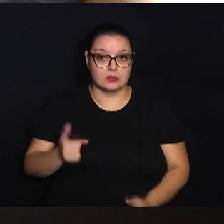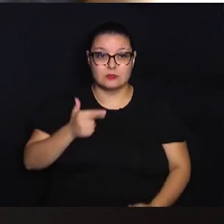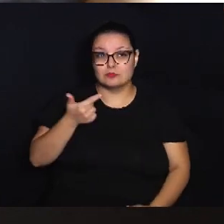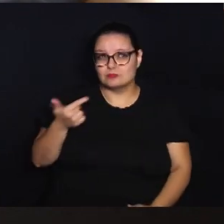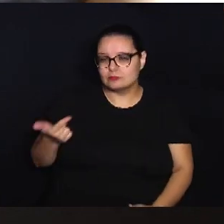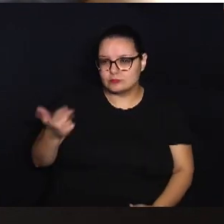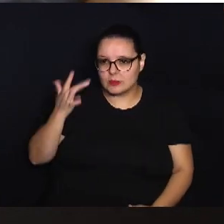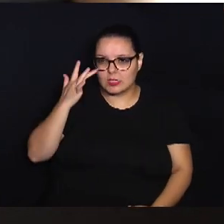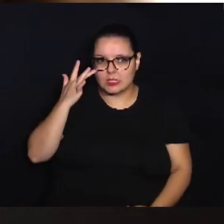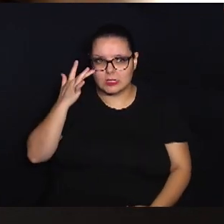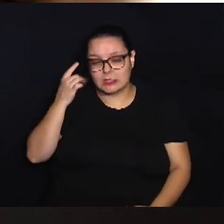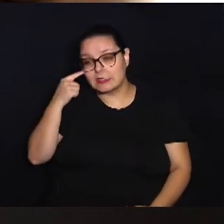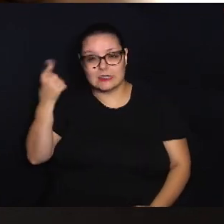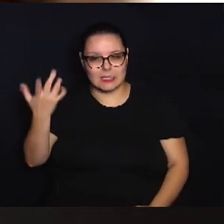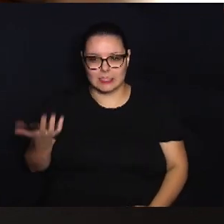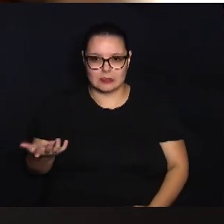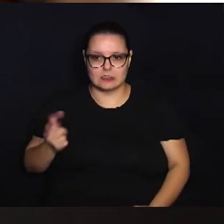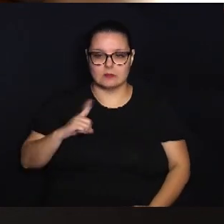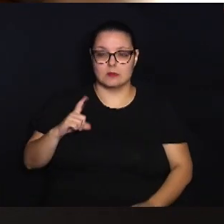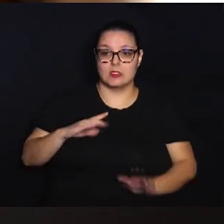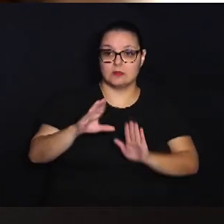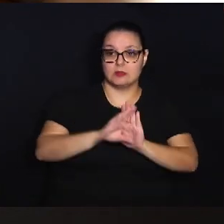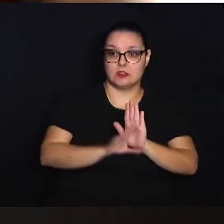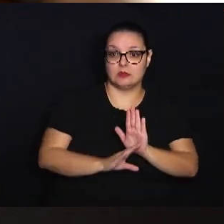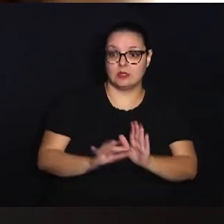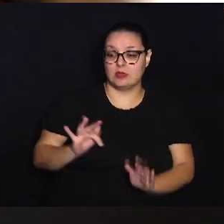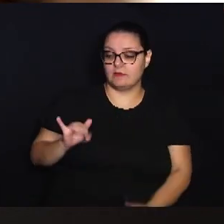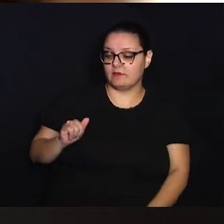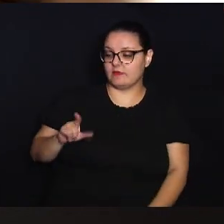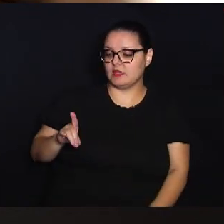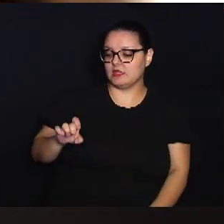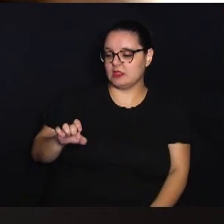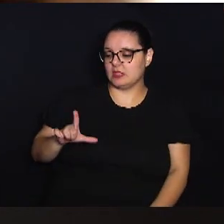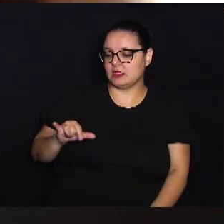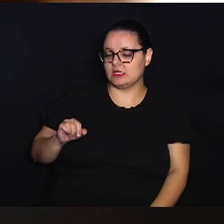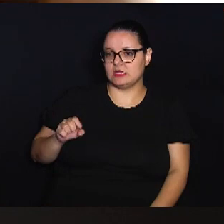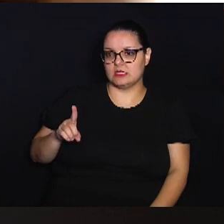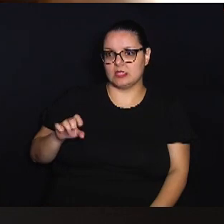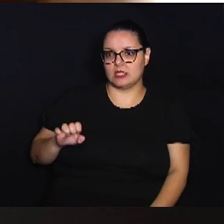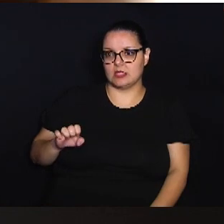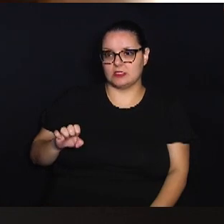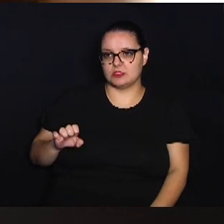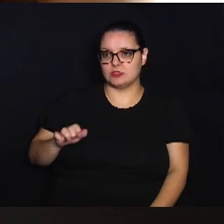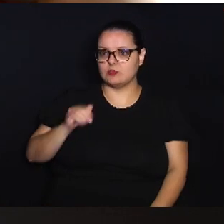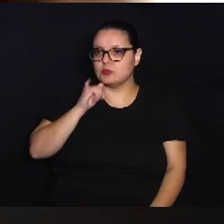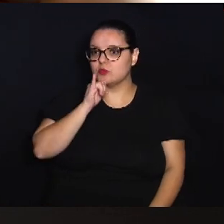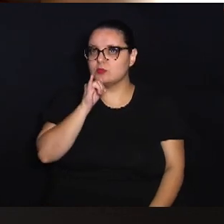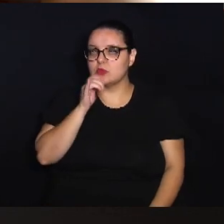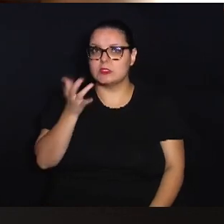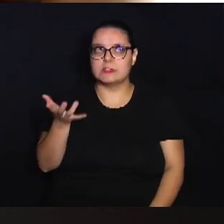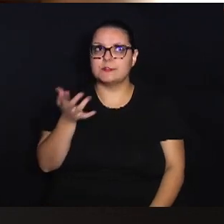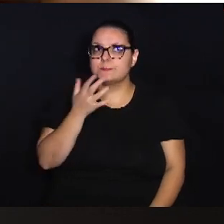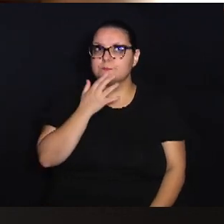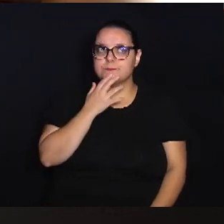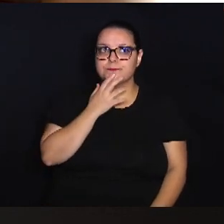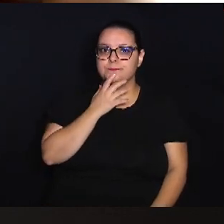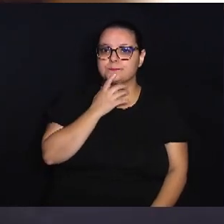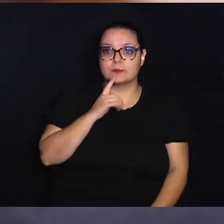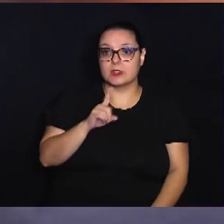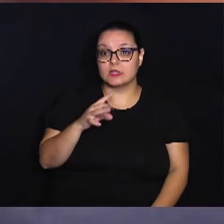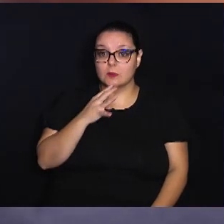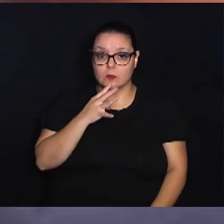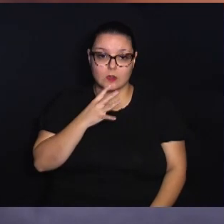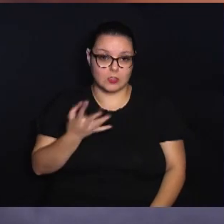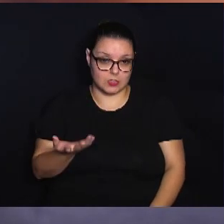dão conta, não sabem, mas existem muitos programas de fidelidade. Então, um programa, por exemplo, que as